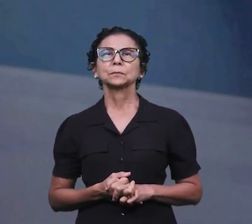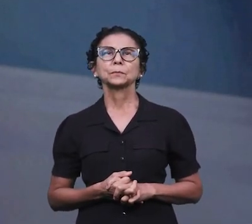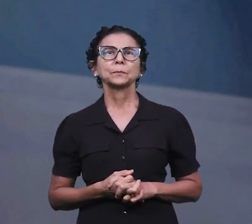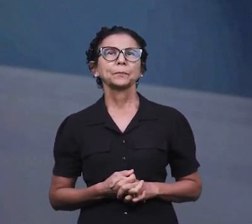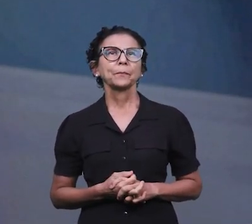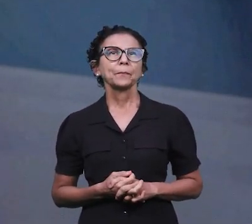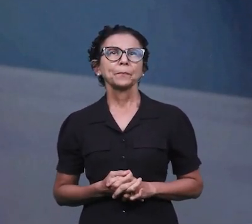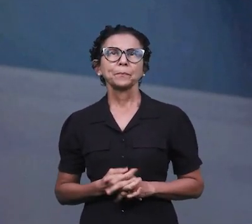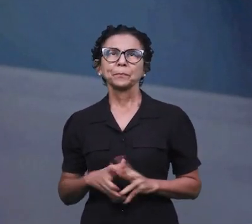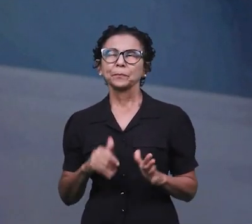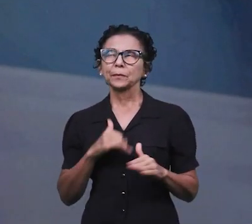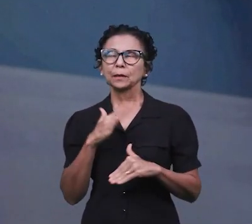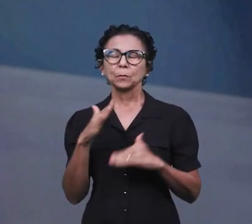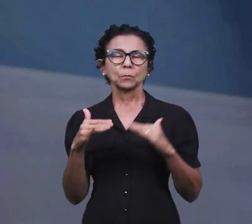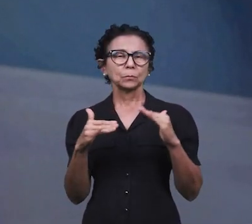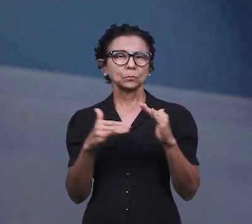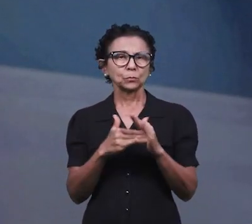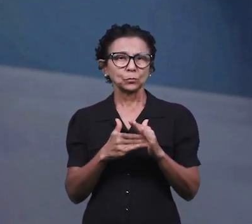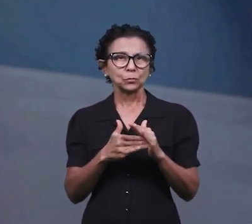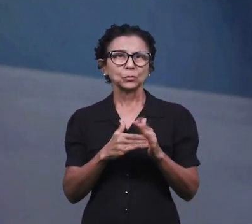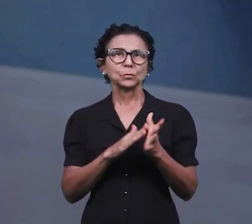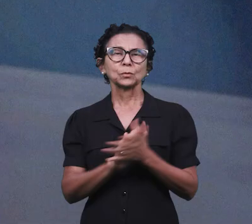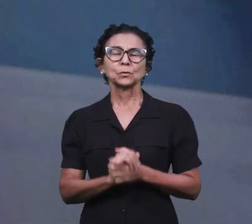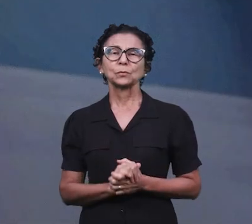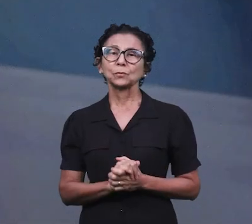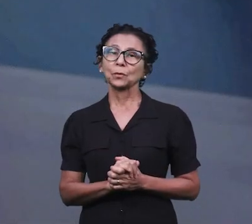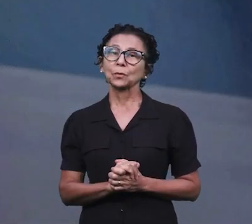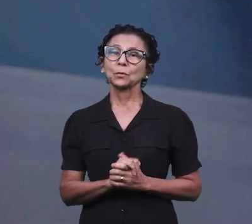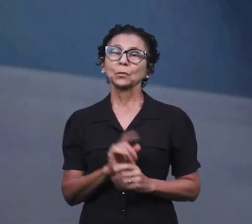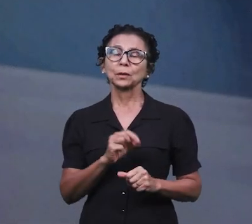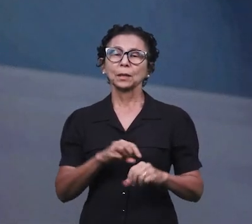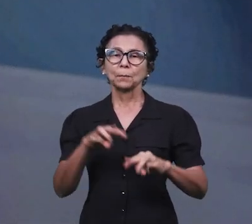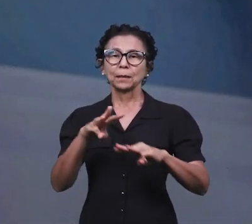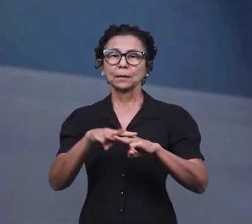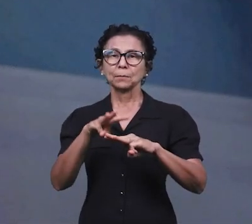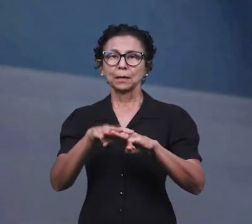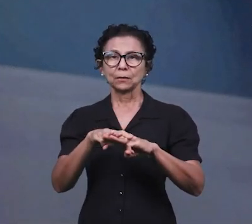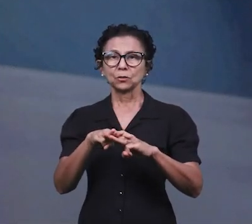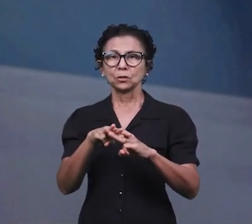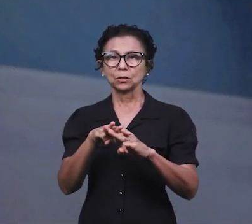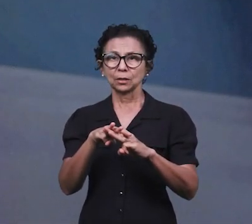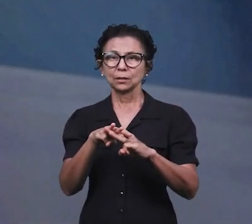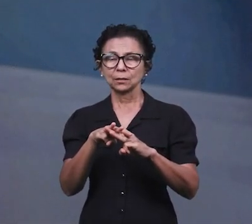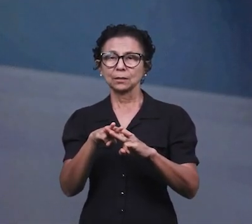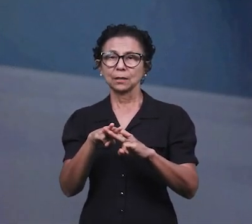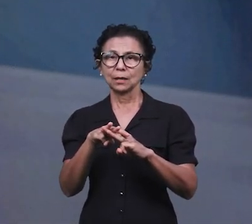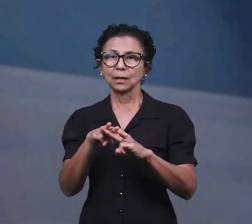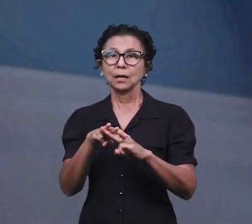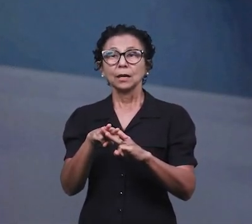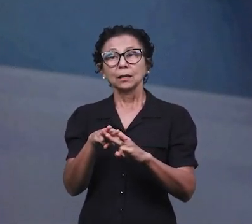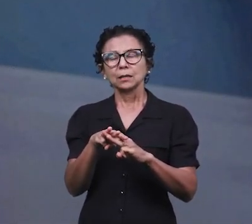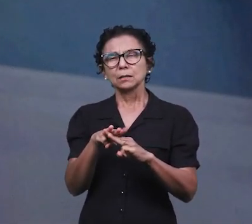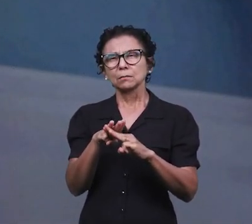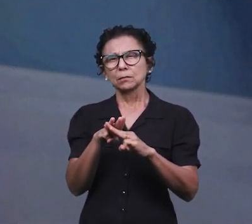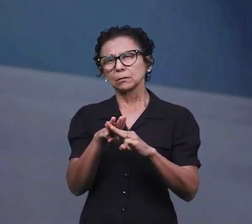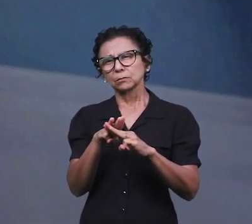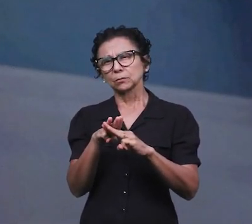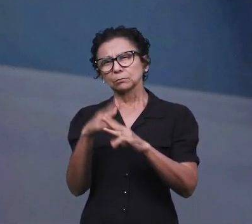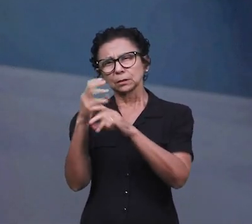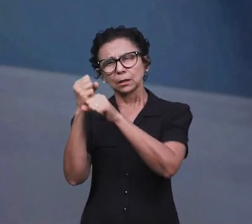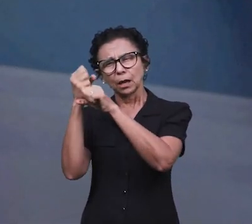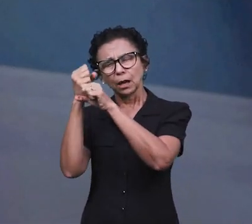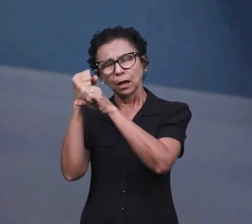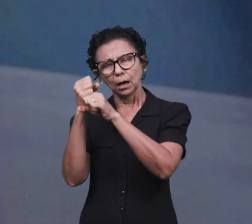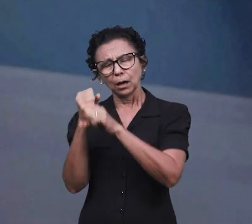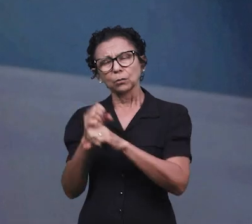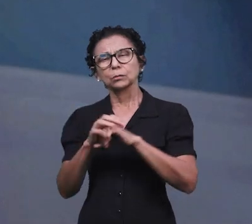mas tudo aquilo que está sendo feito ali foram modelos matemáticos que foram construídos, E